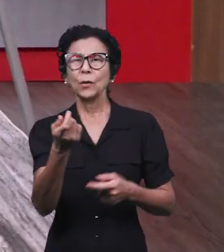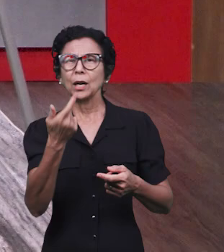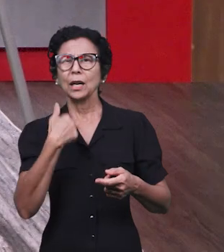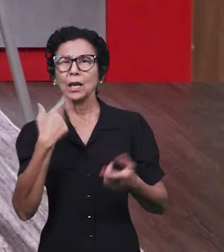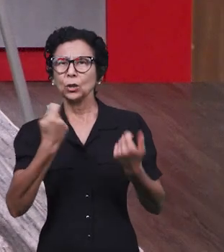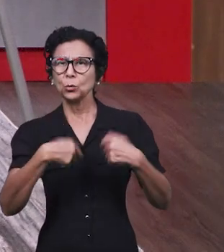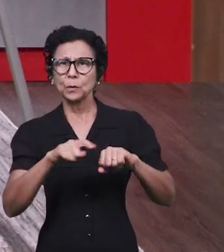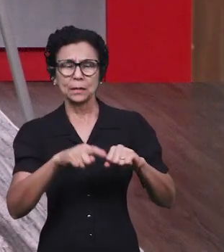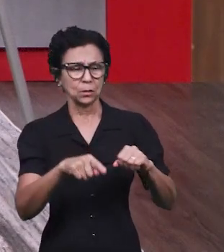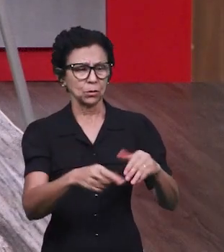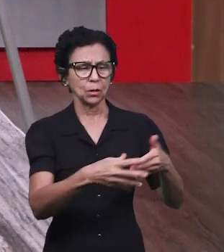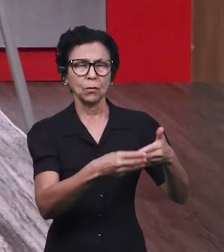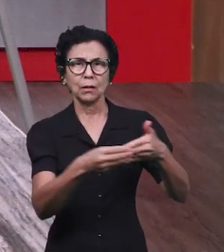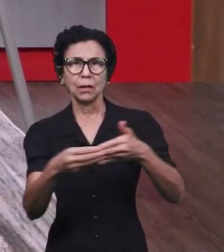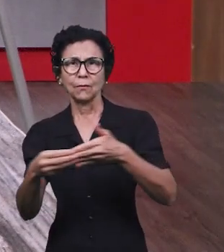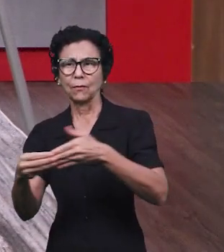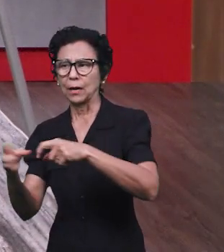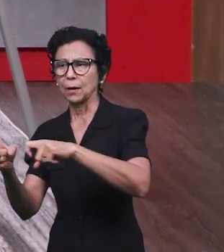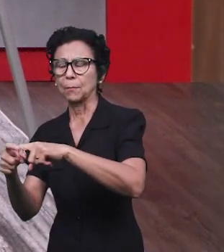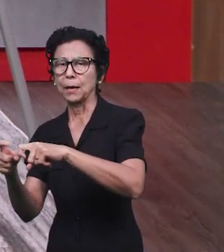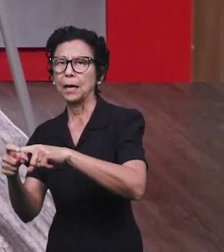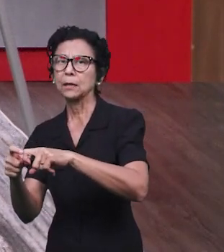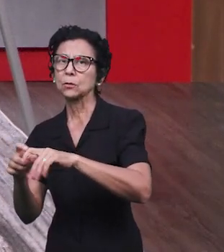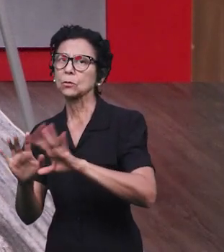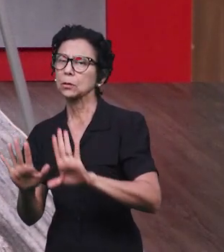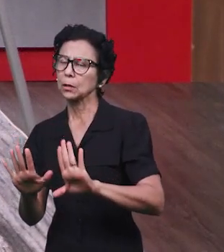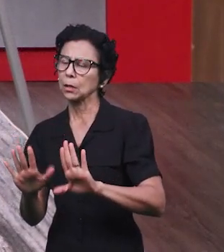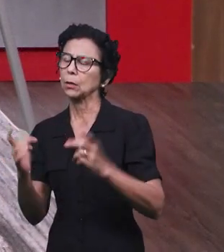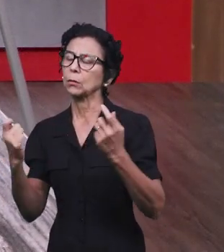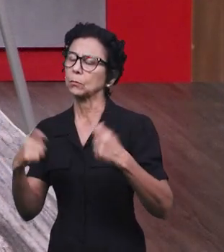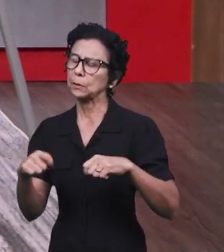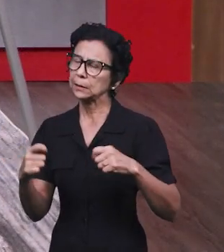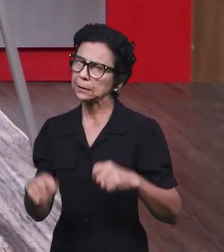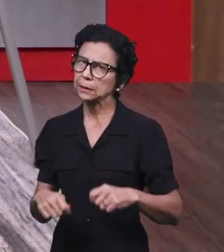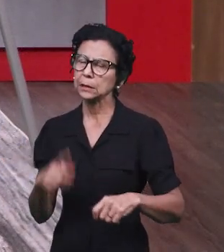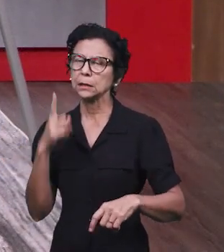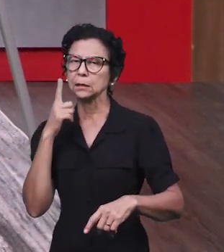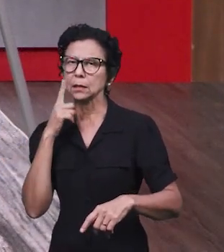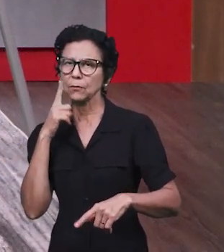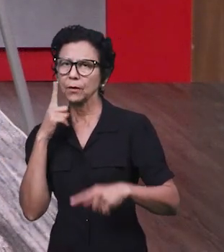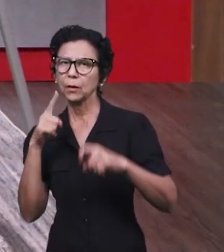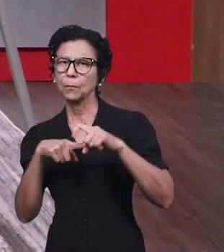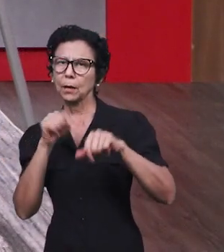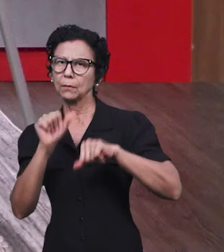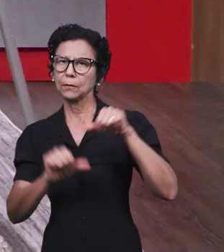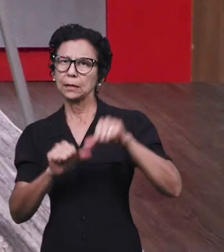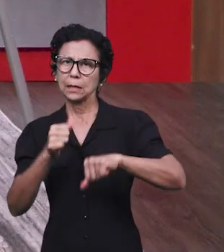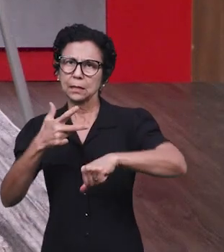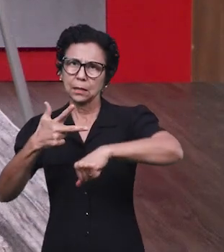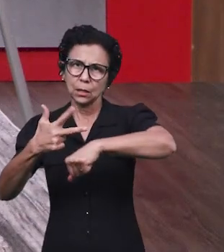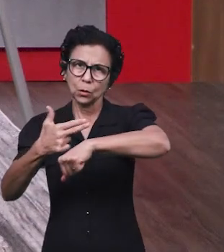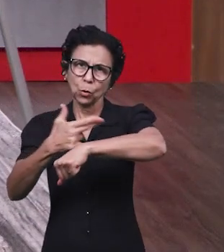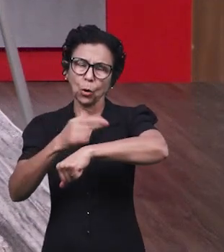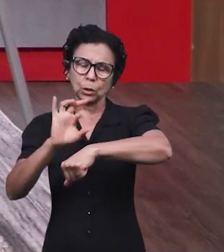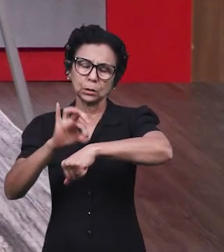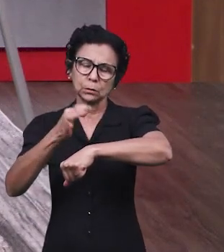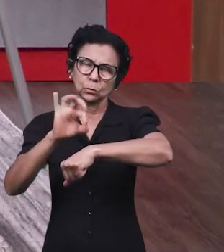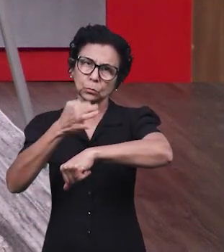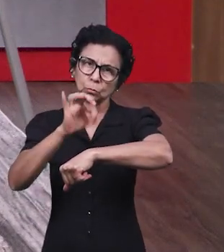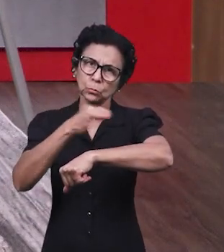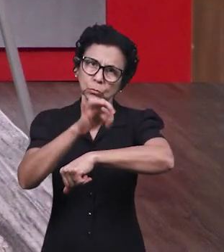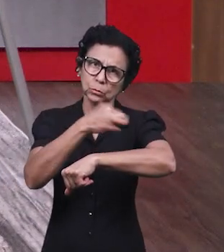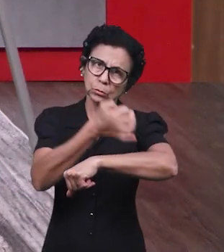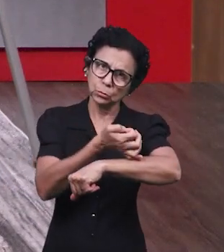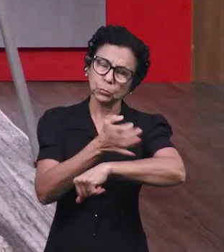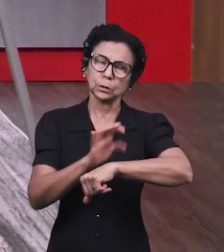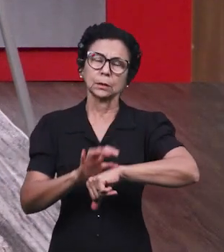vai olhar se ele vai fazer um ponto, se não vai. Mas enquanto você pode deslocar para o médico ou esperar